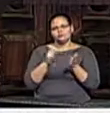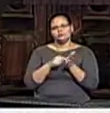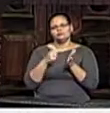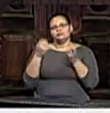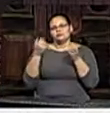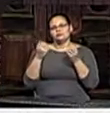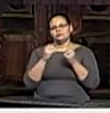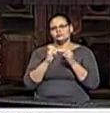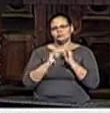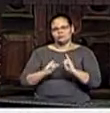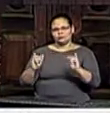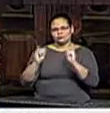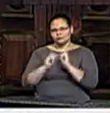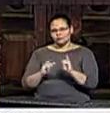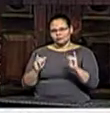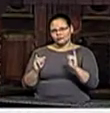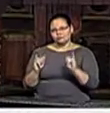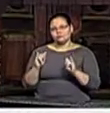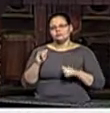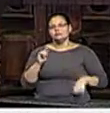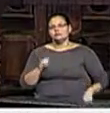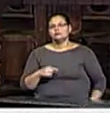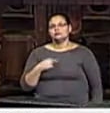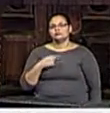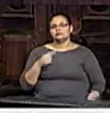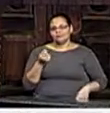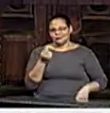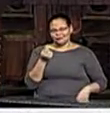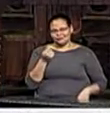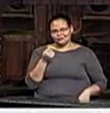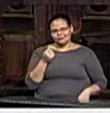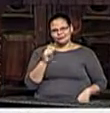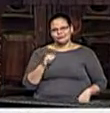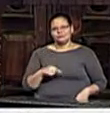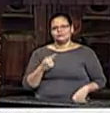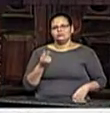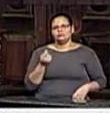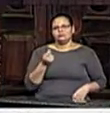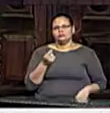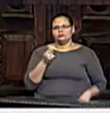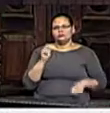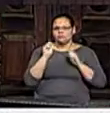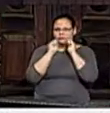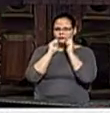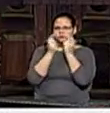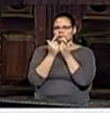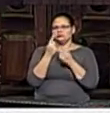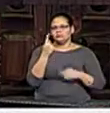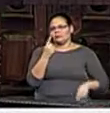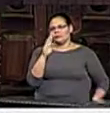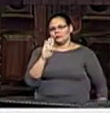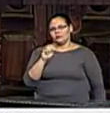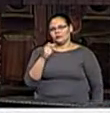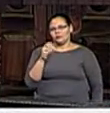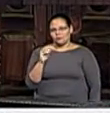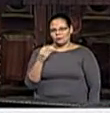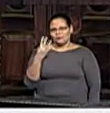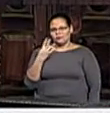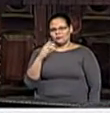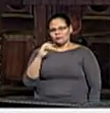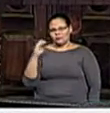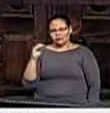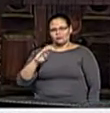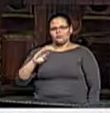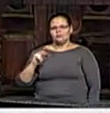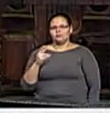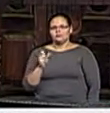custos dos poderes, em que ele cita lá o custo da Alerj de 1 bilhão e 400 milhões, o